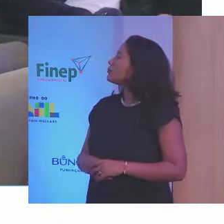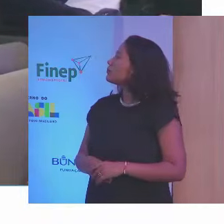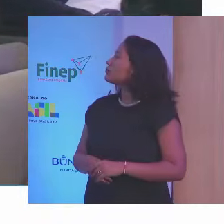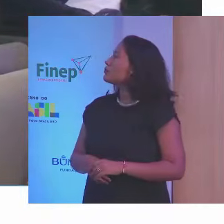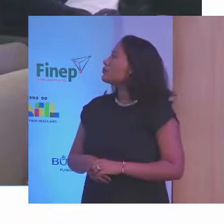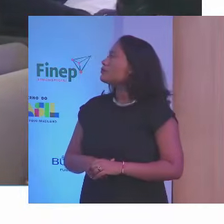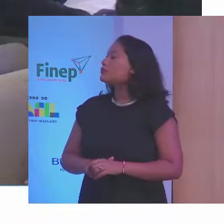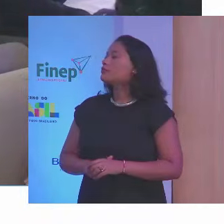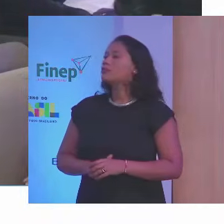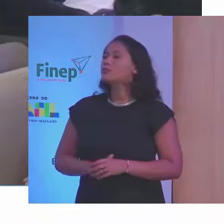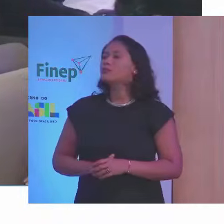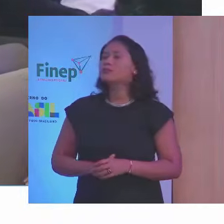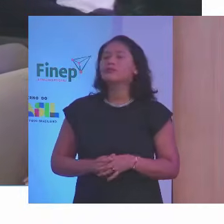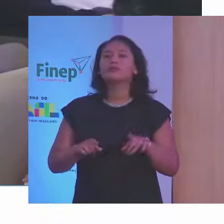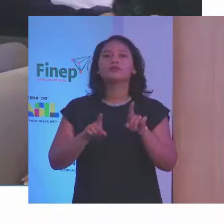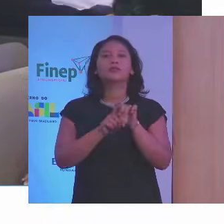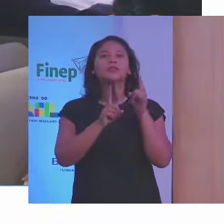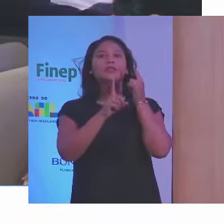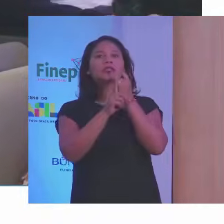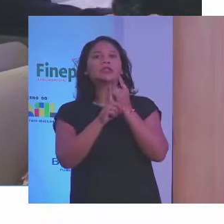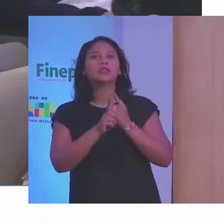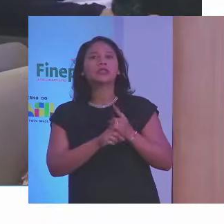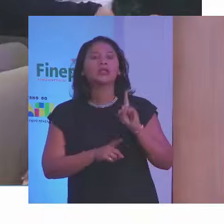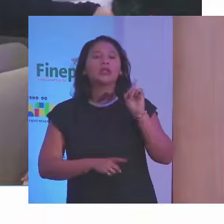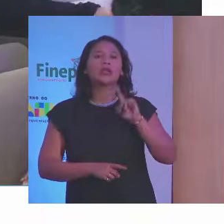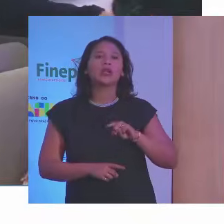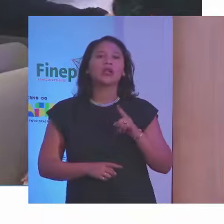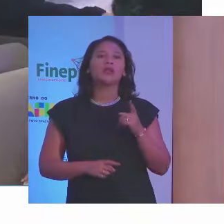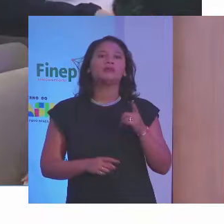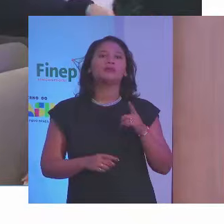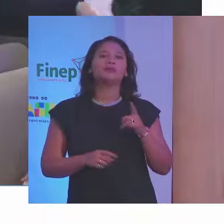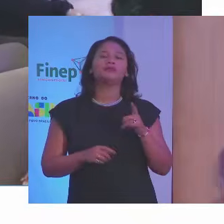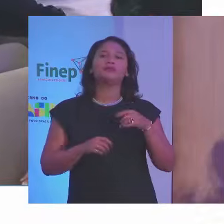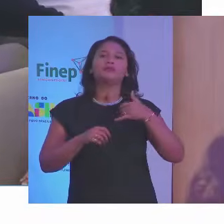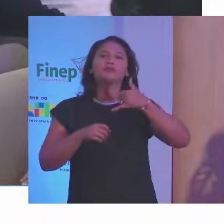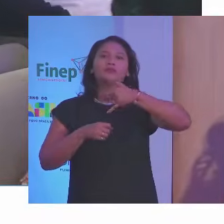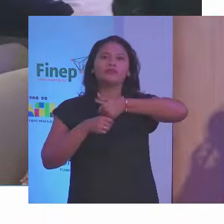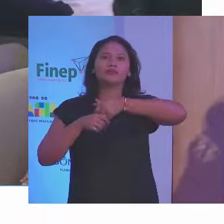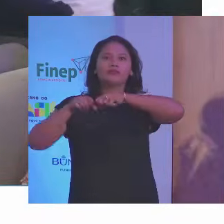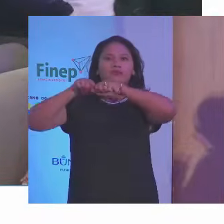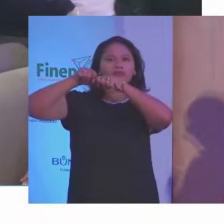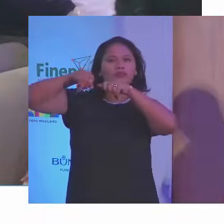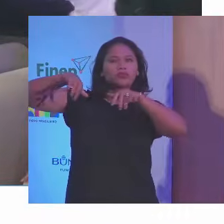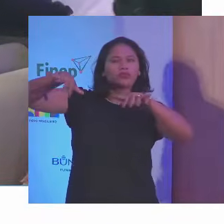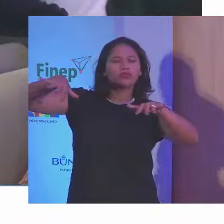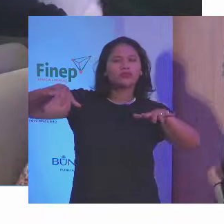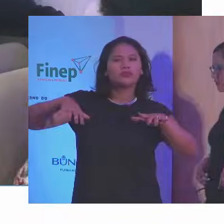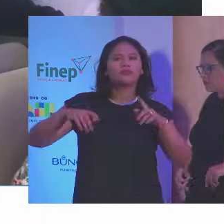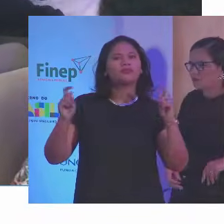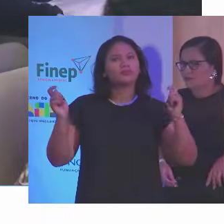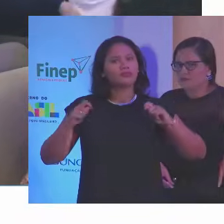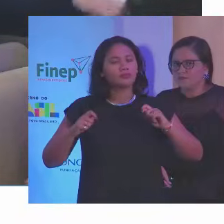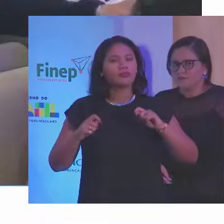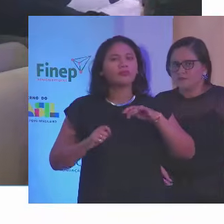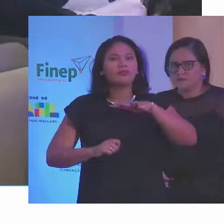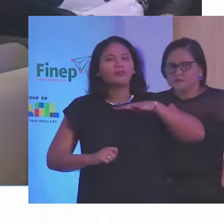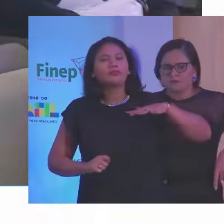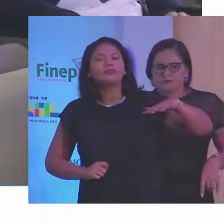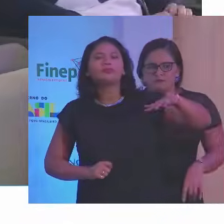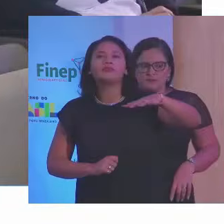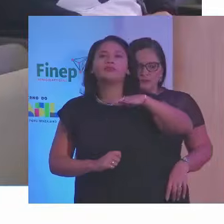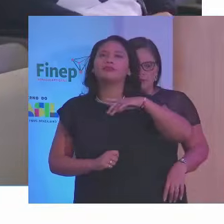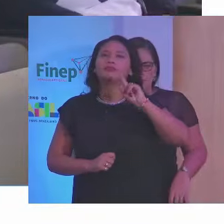advectando poluentes de algum derrame de petróleo, possivelmente numa perfuração